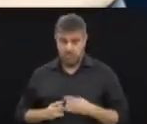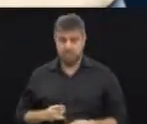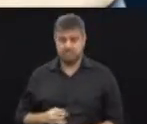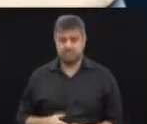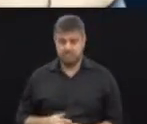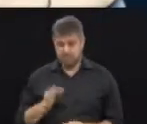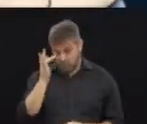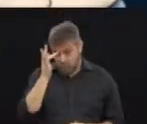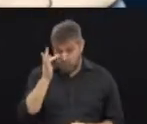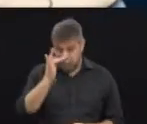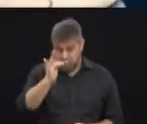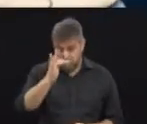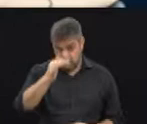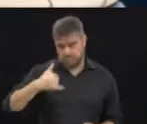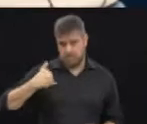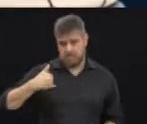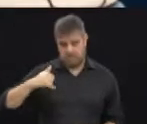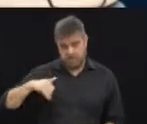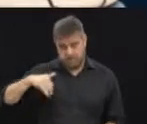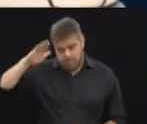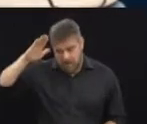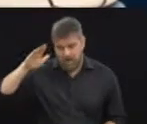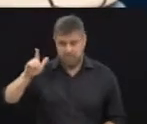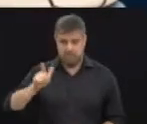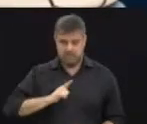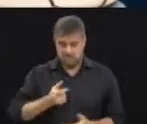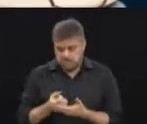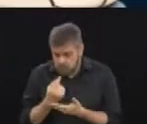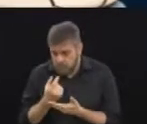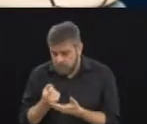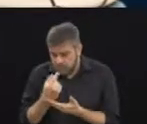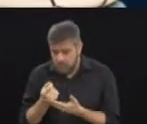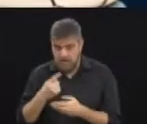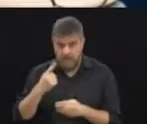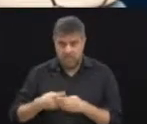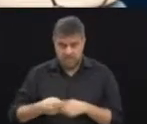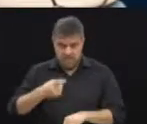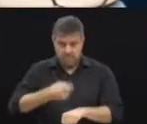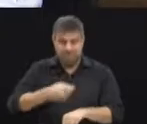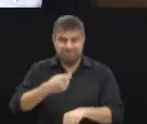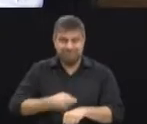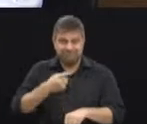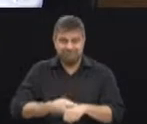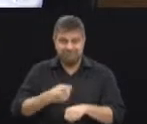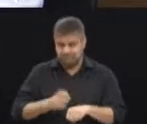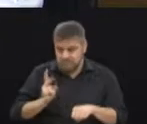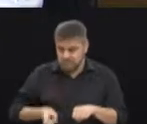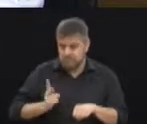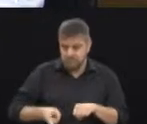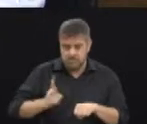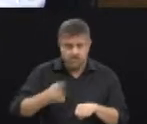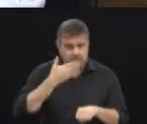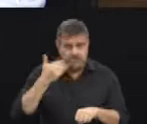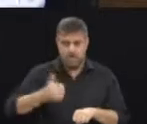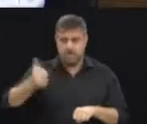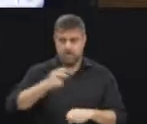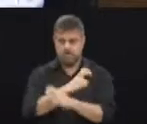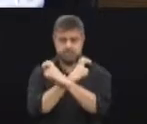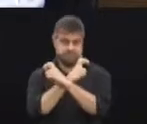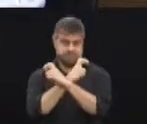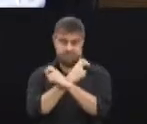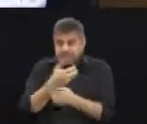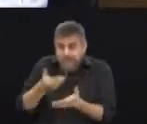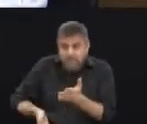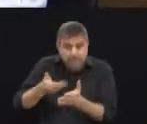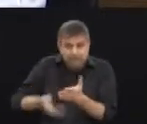dificilmente ela tem, lógico, na época que ela está tomando, porque ele repõe, ele melhora a parte, não